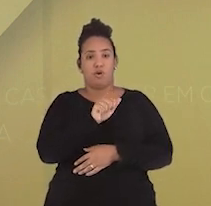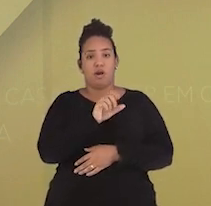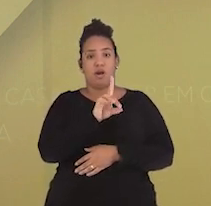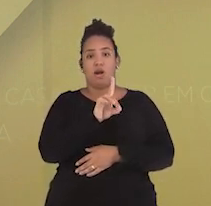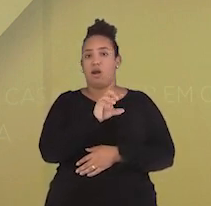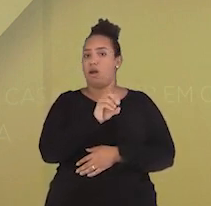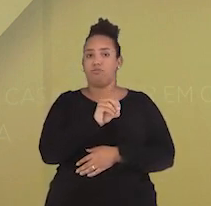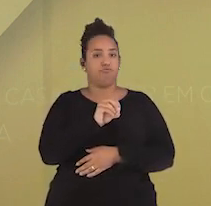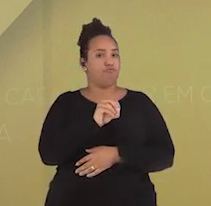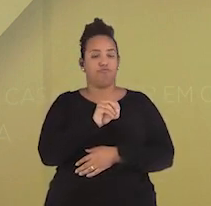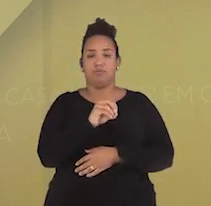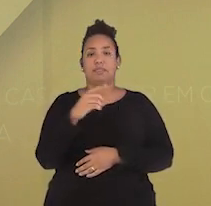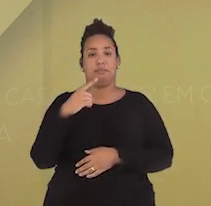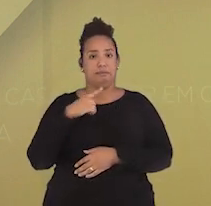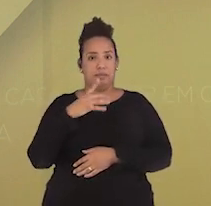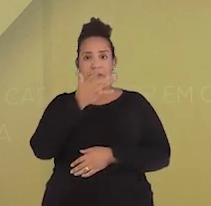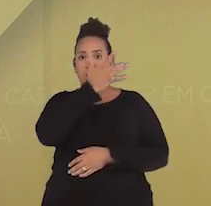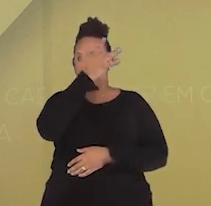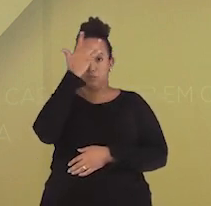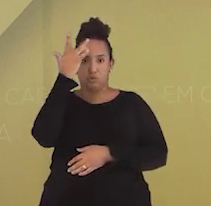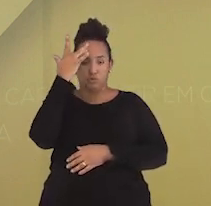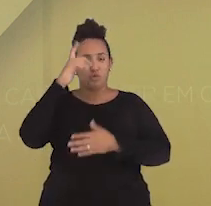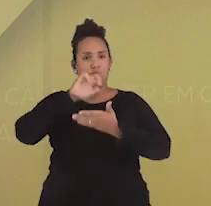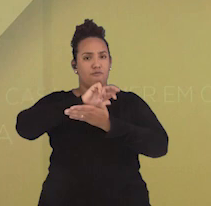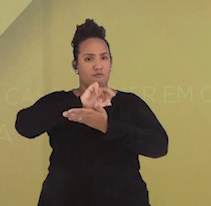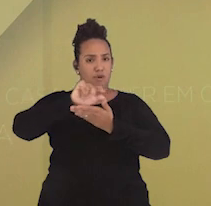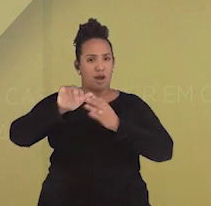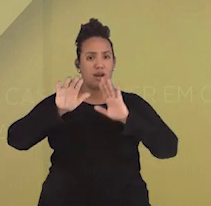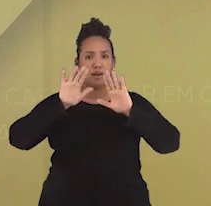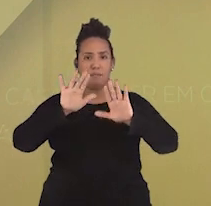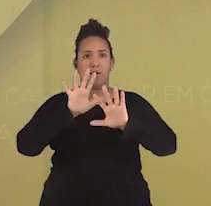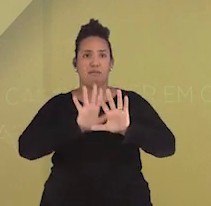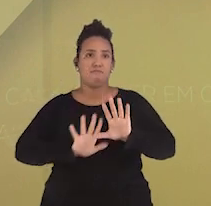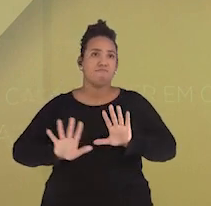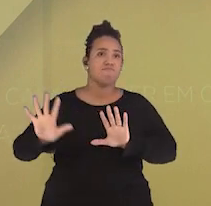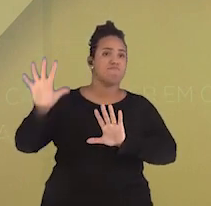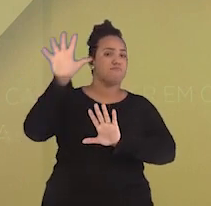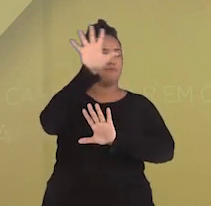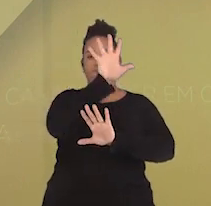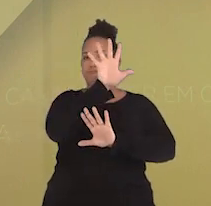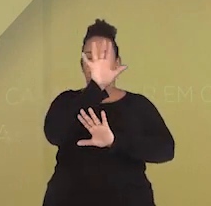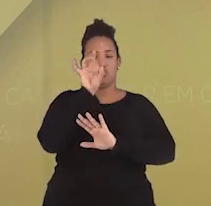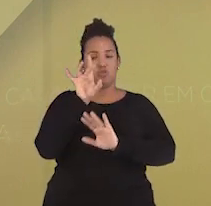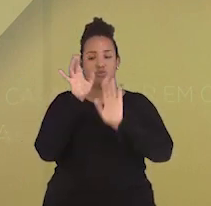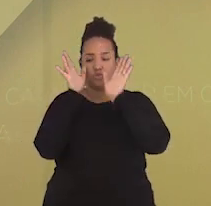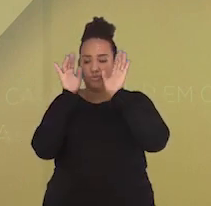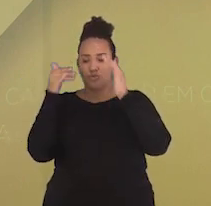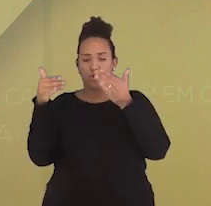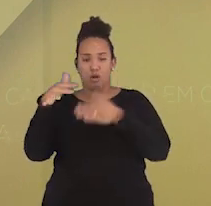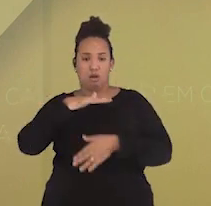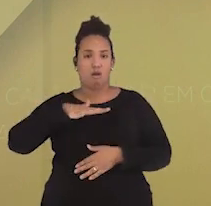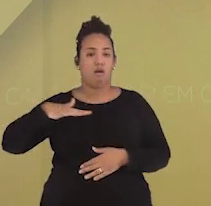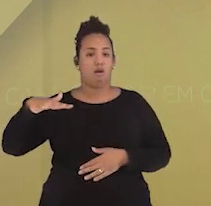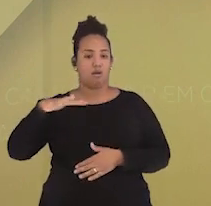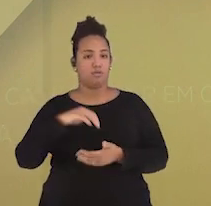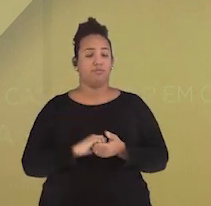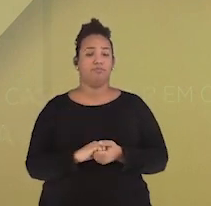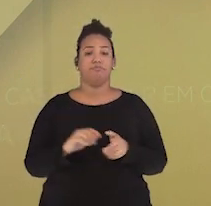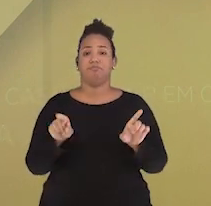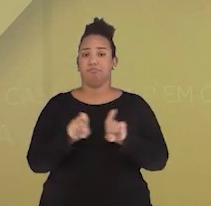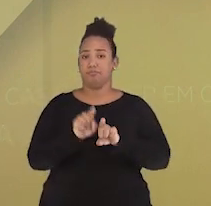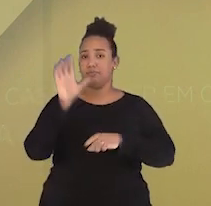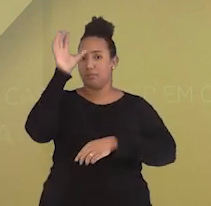mas essas pessoas não estão distribuídas em todo o território. E vimos diversas informações que nos ajudam